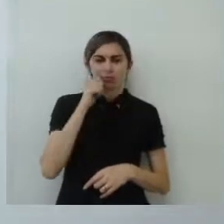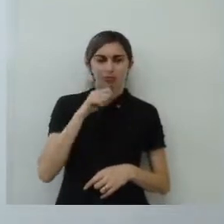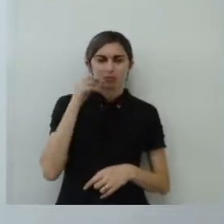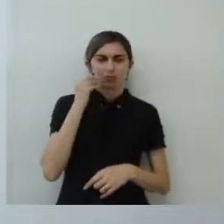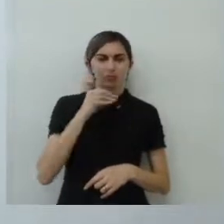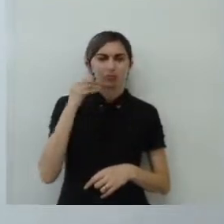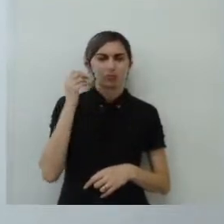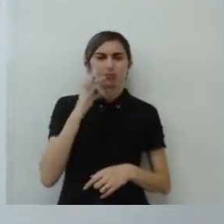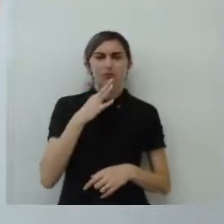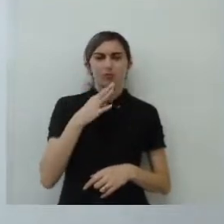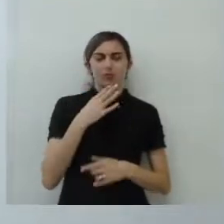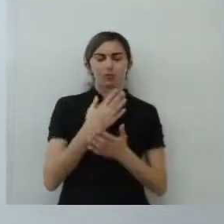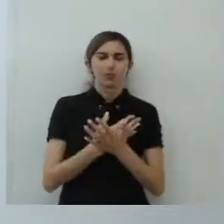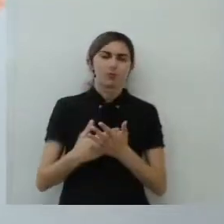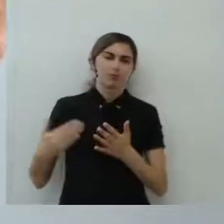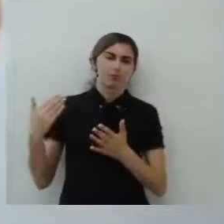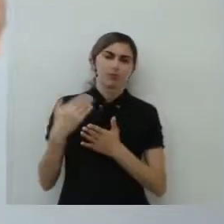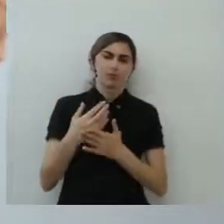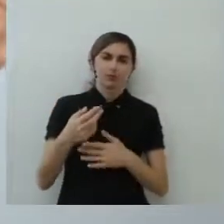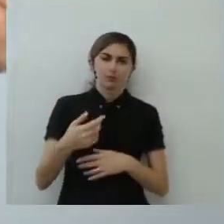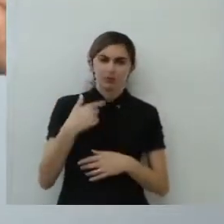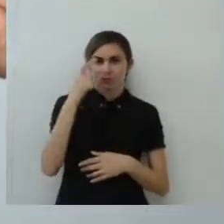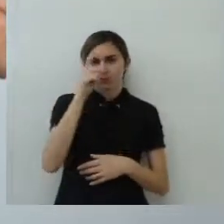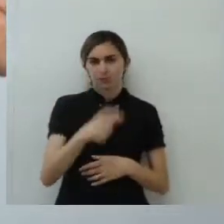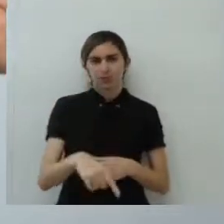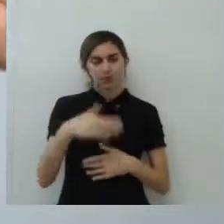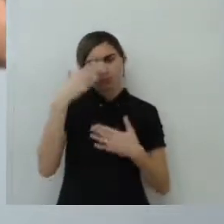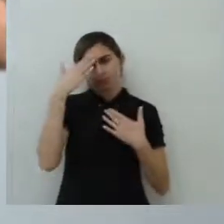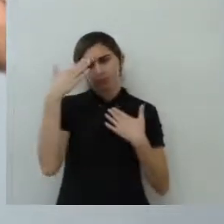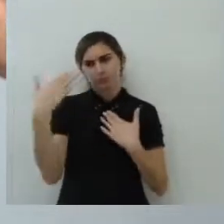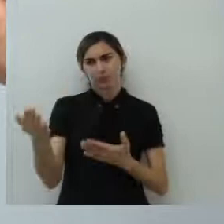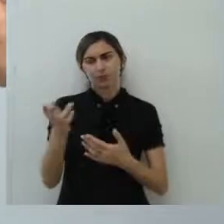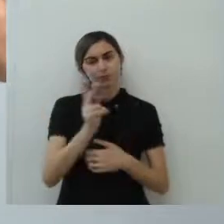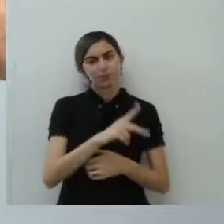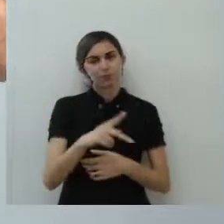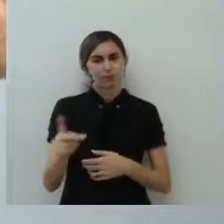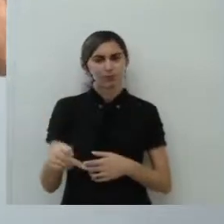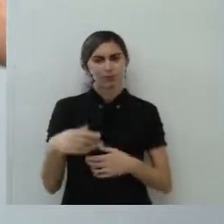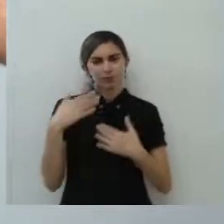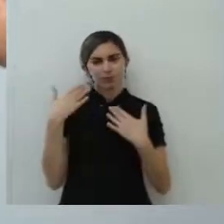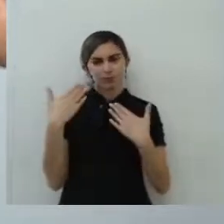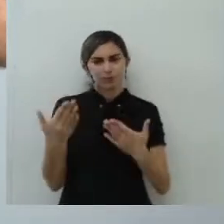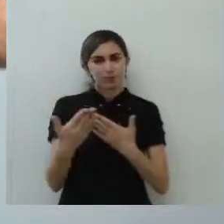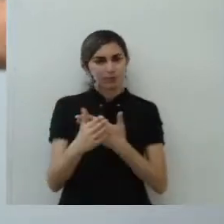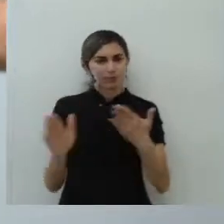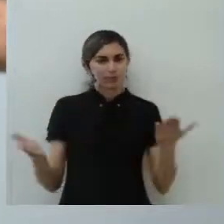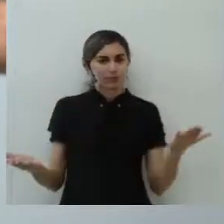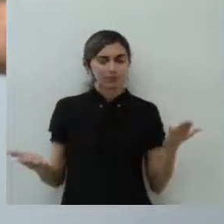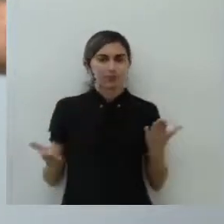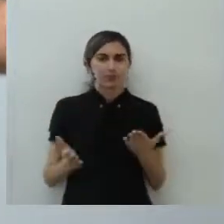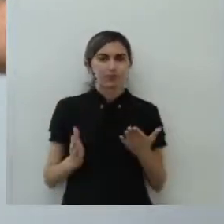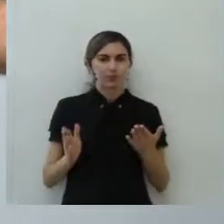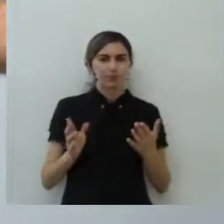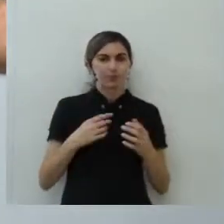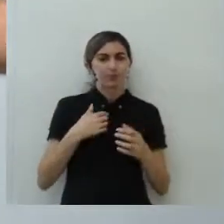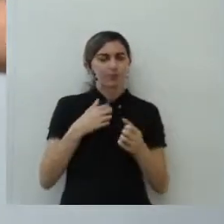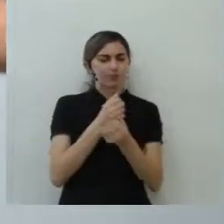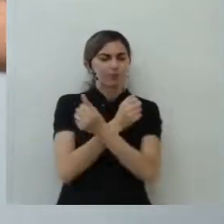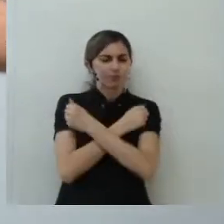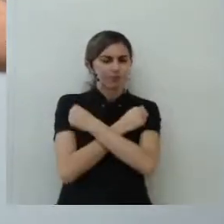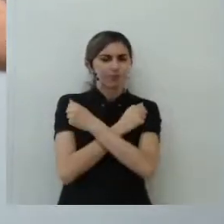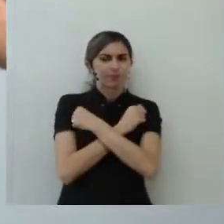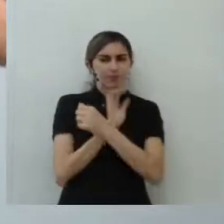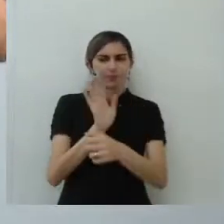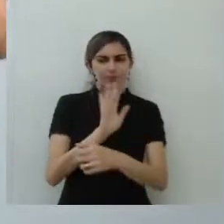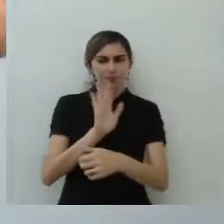possa conhecer um pouco mais do velho guerreiro. Muito obrigado, professor. Obrigado. E a todos vocês, deixo um forte abraço